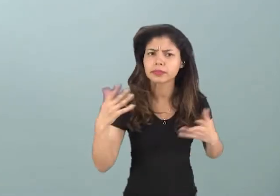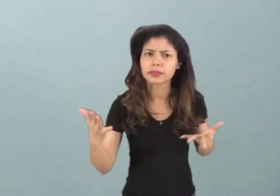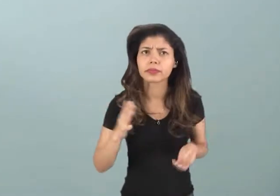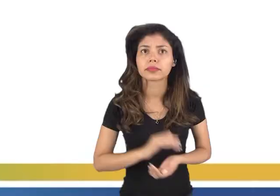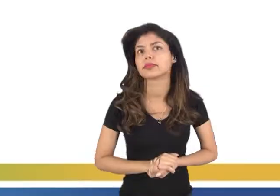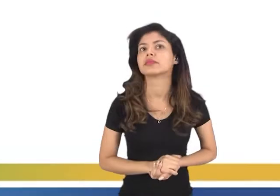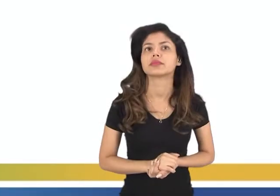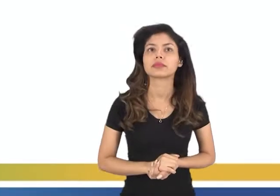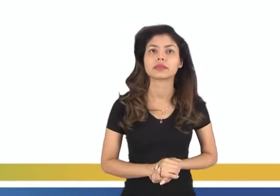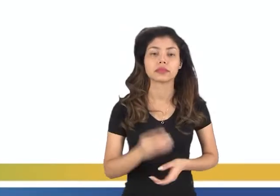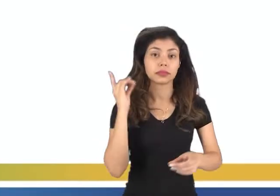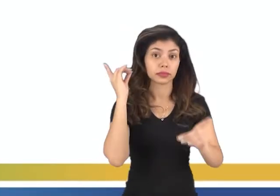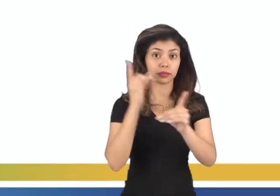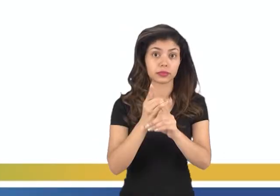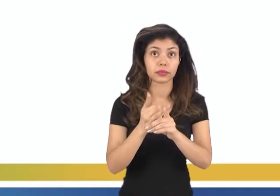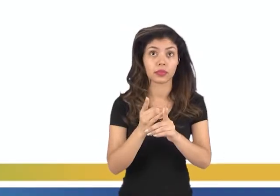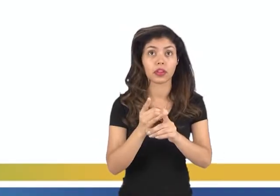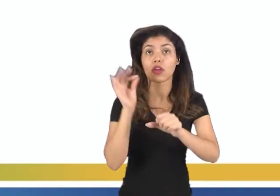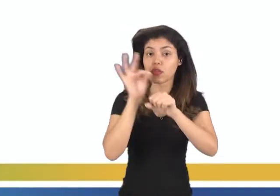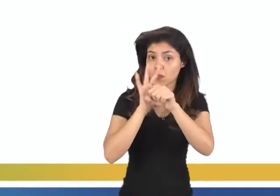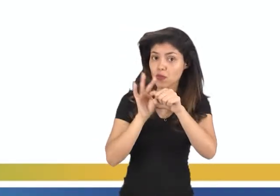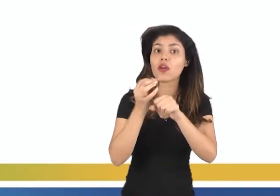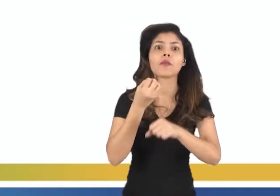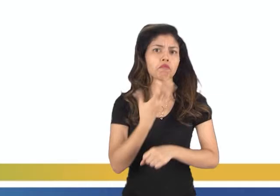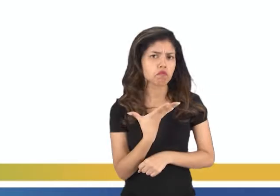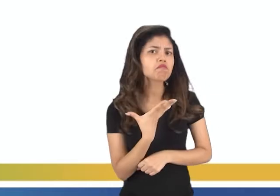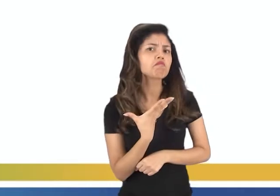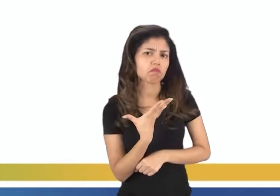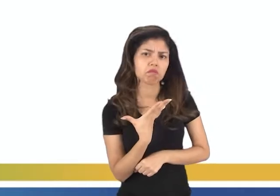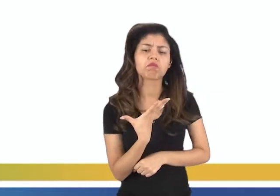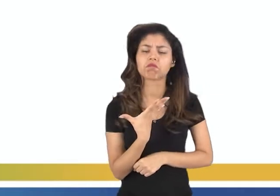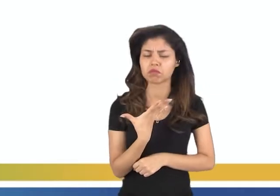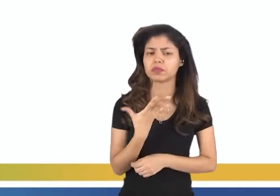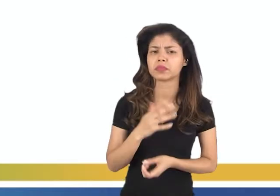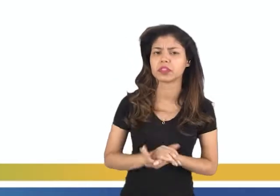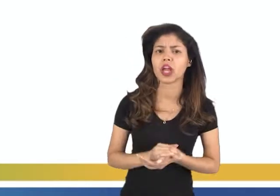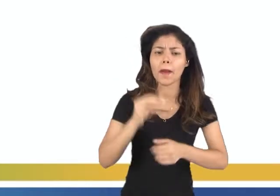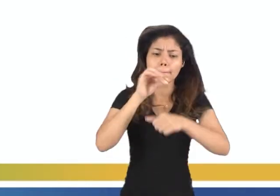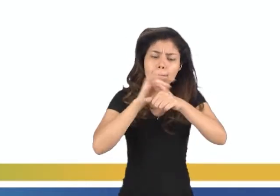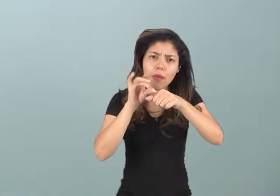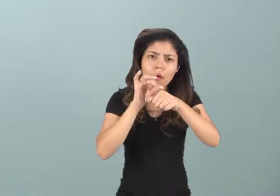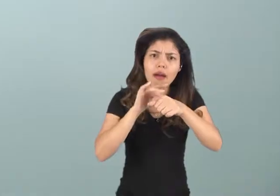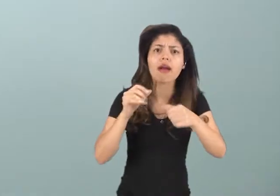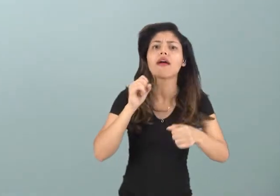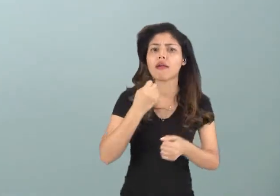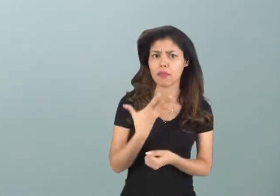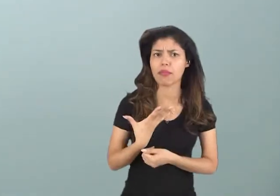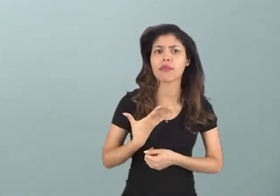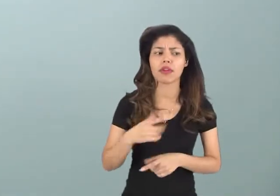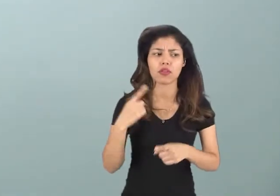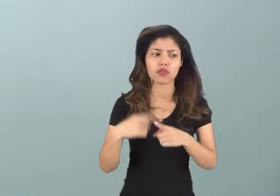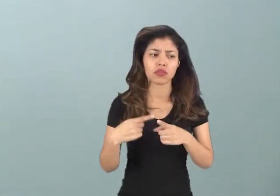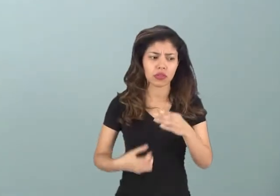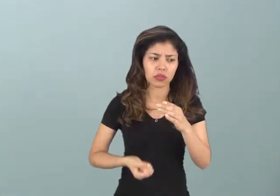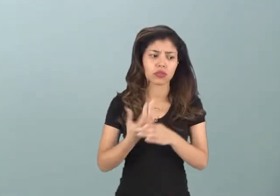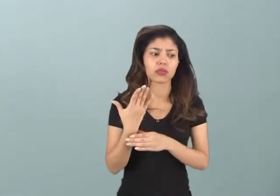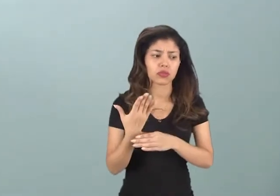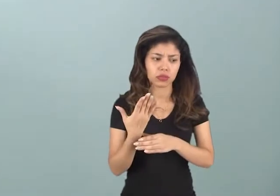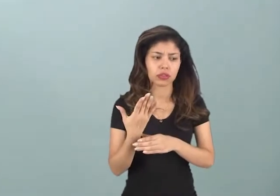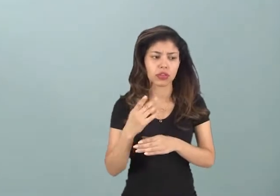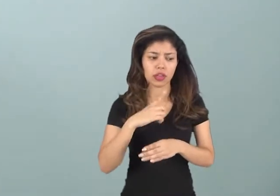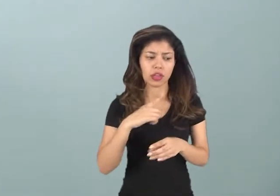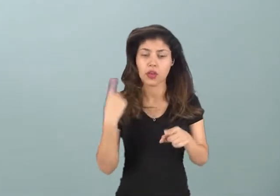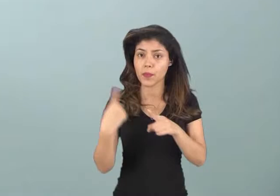Olha só, descobri que morango é demais. Essa parte que morango é demais só existe porque o primeiro verbo